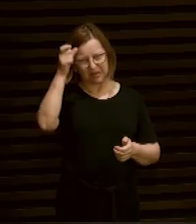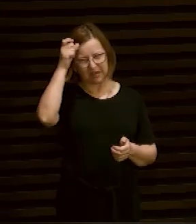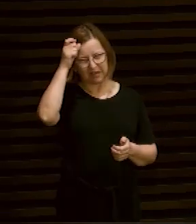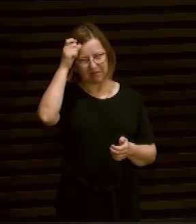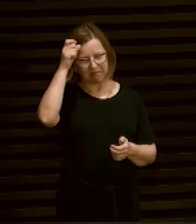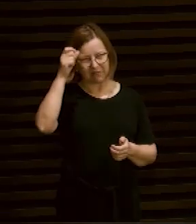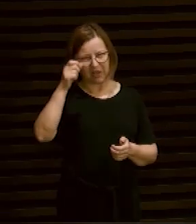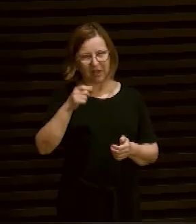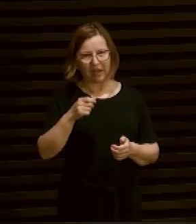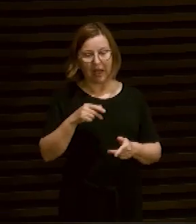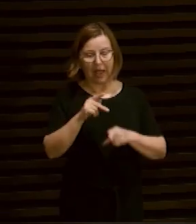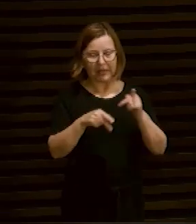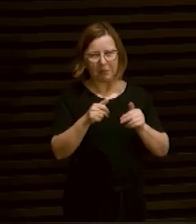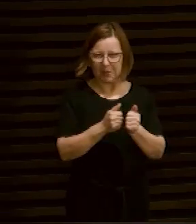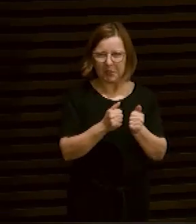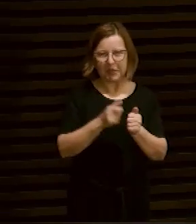jejuando no mundo inteiro